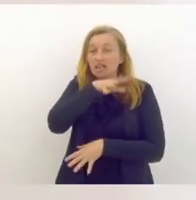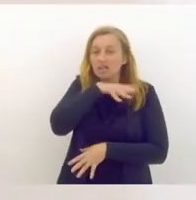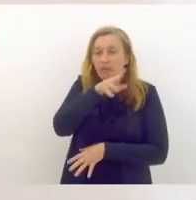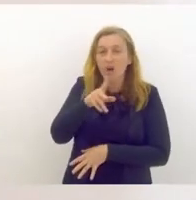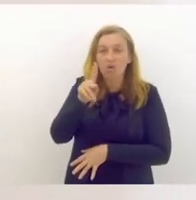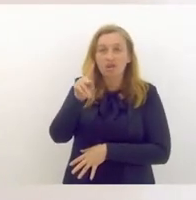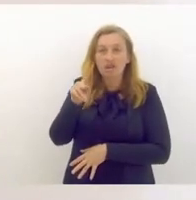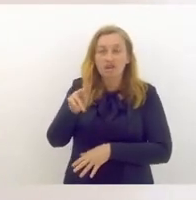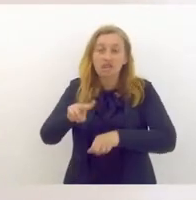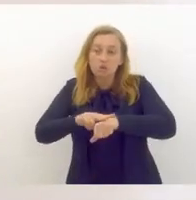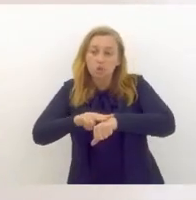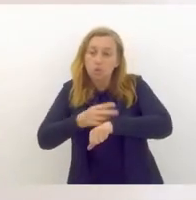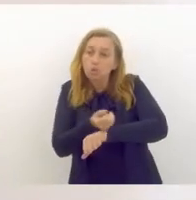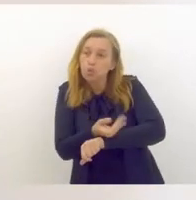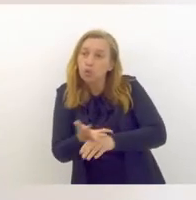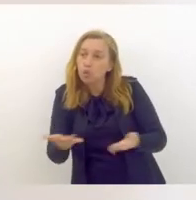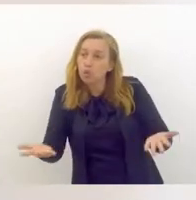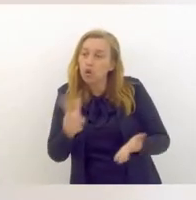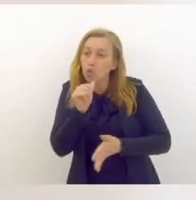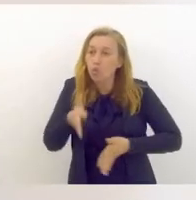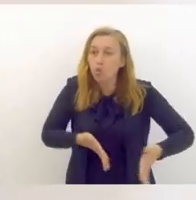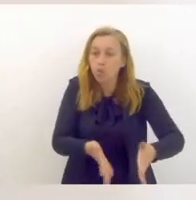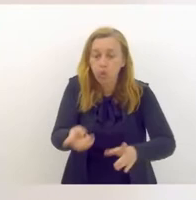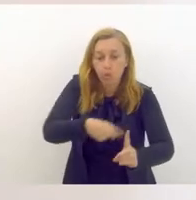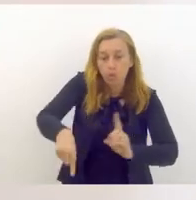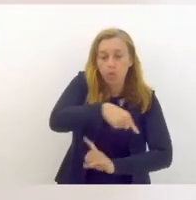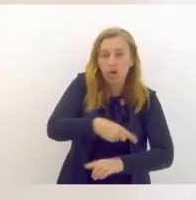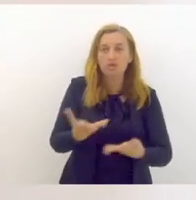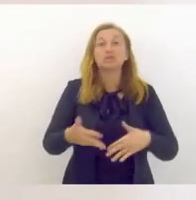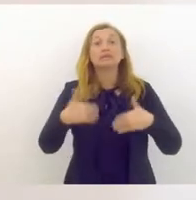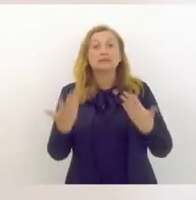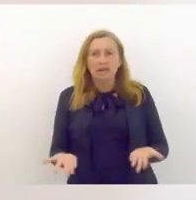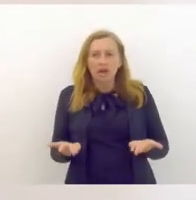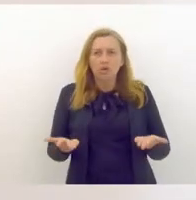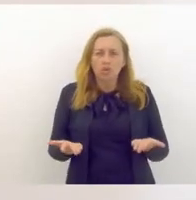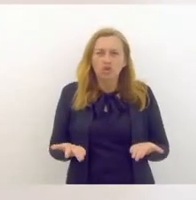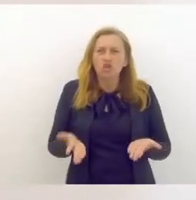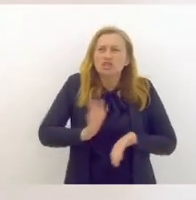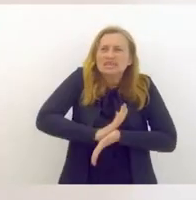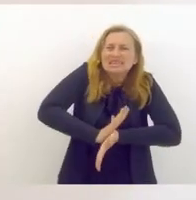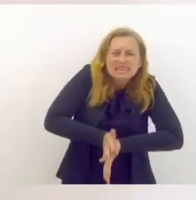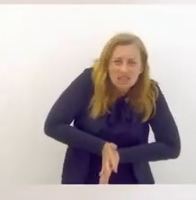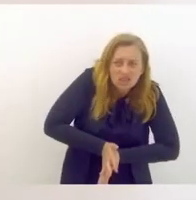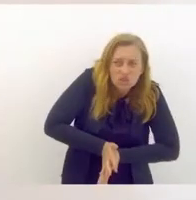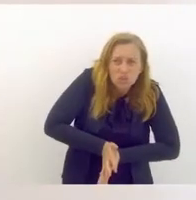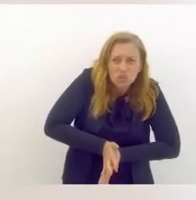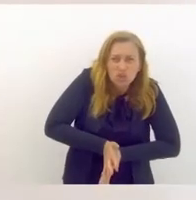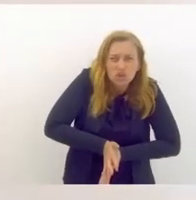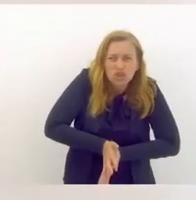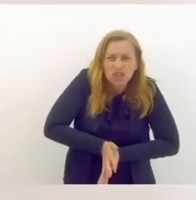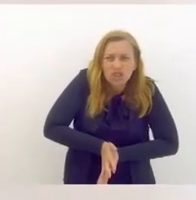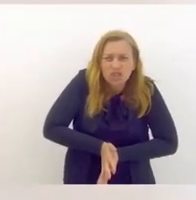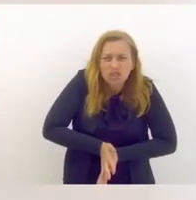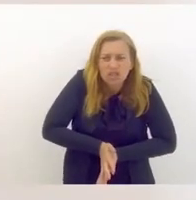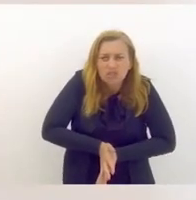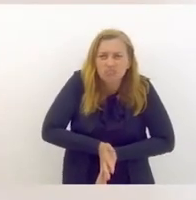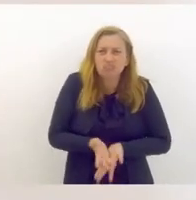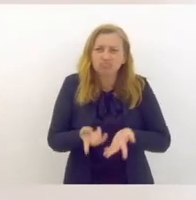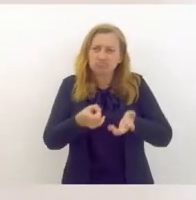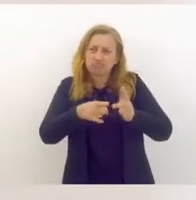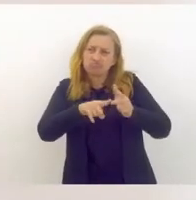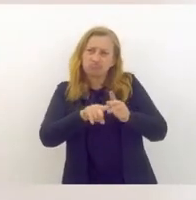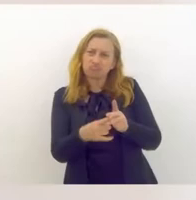no entorno daquele rio, do Rio Paraíba. Então, destruir, por meio de uma